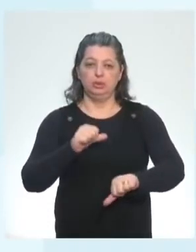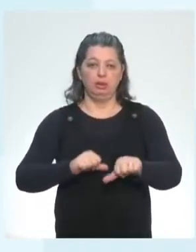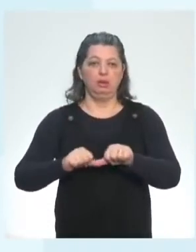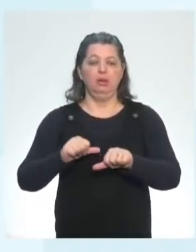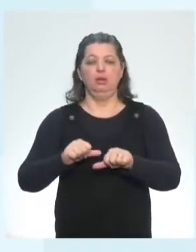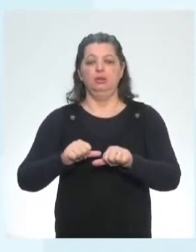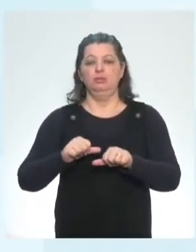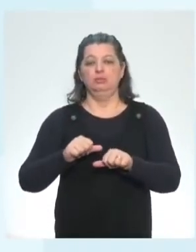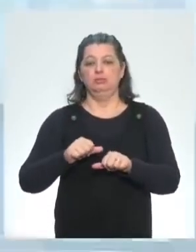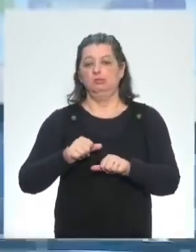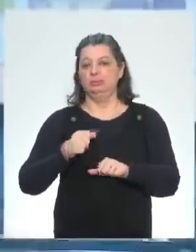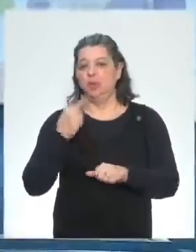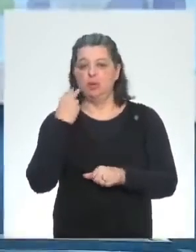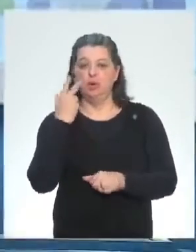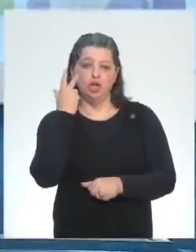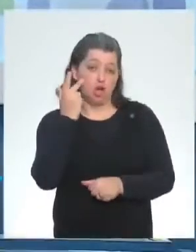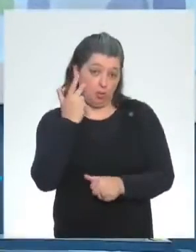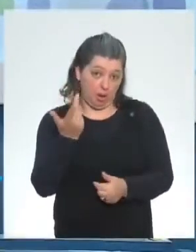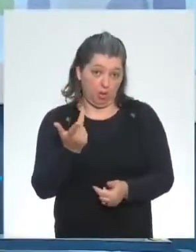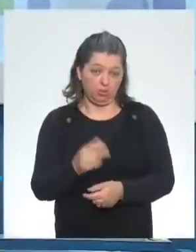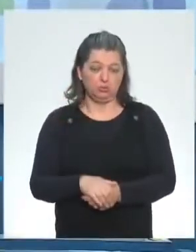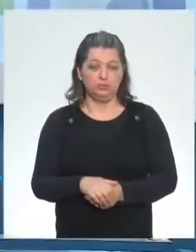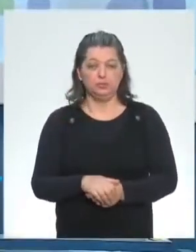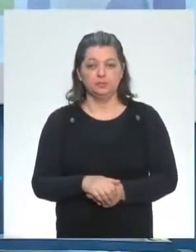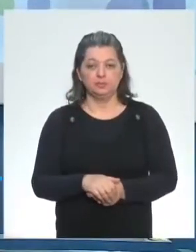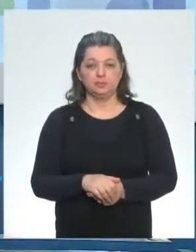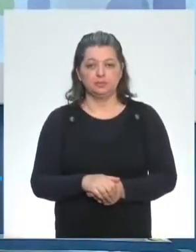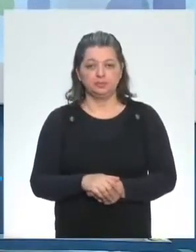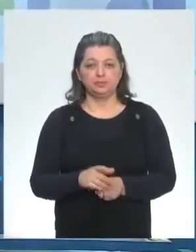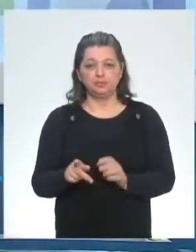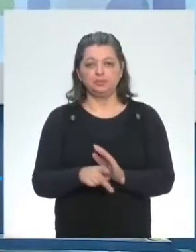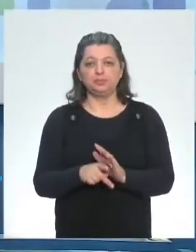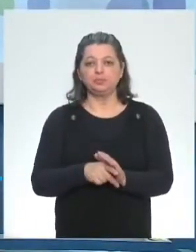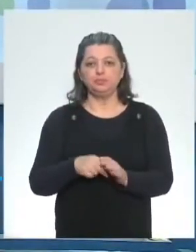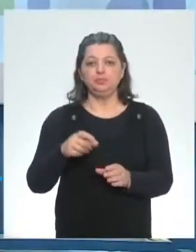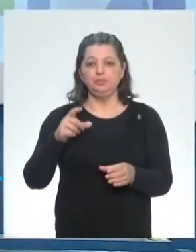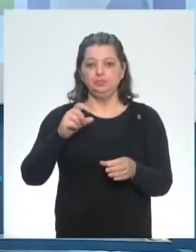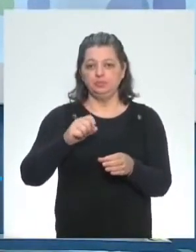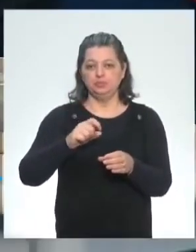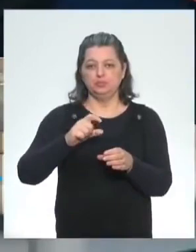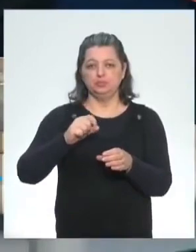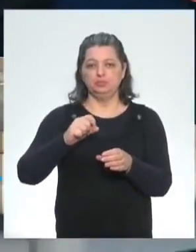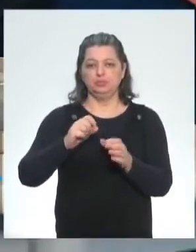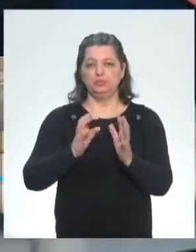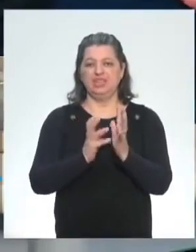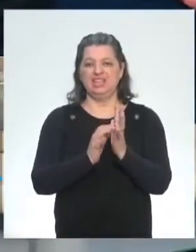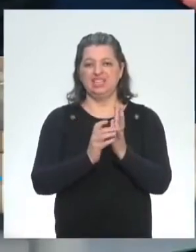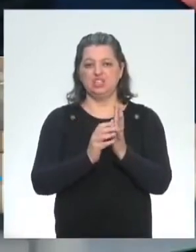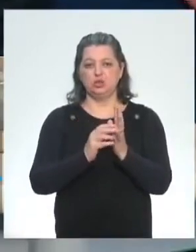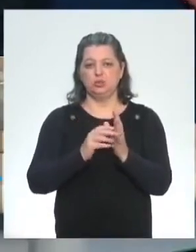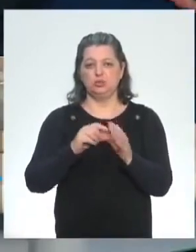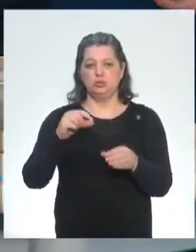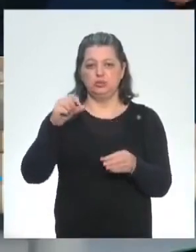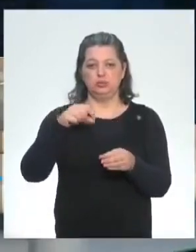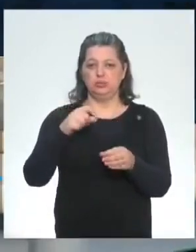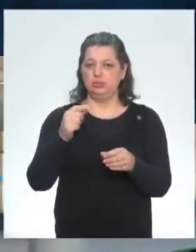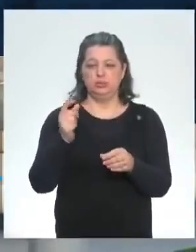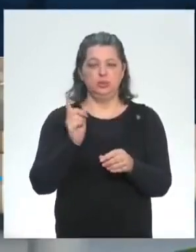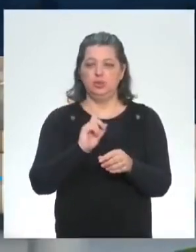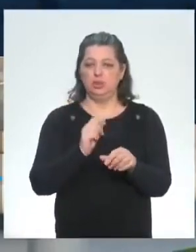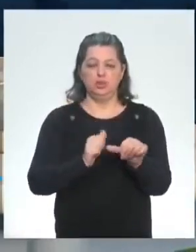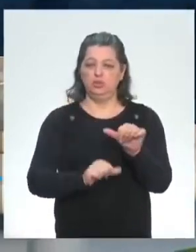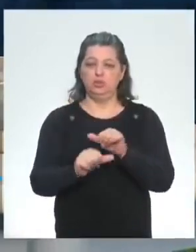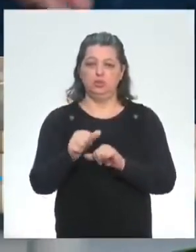transparente, eu aumento a quantidade de ácido. Aqui não vai mudar porque a quantidade